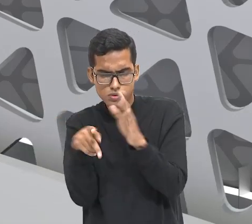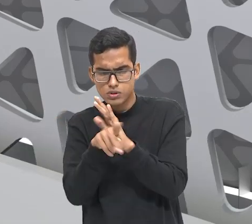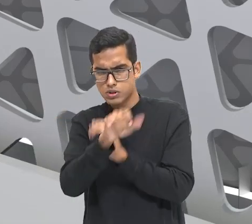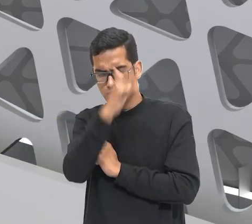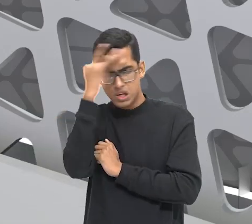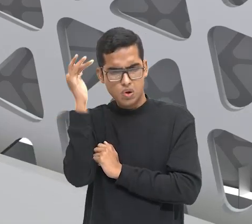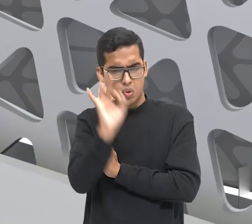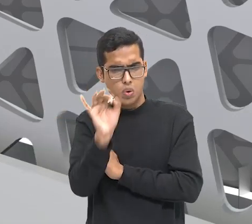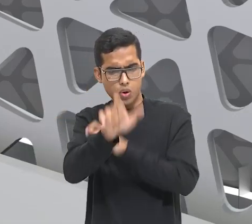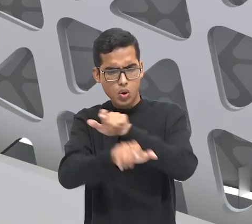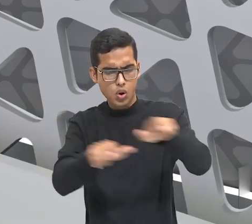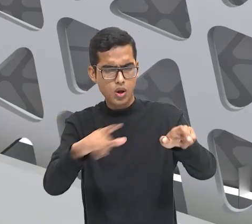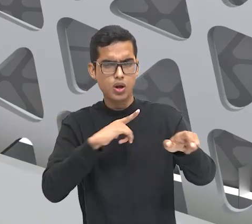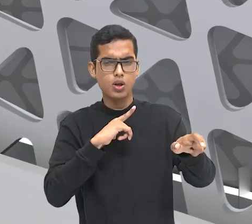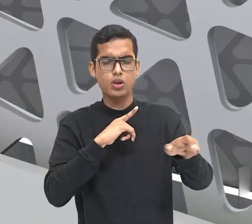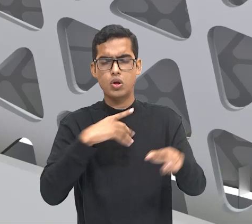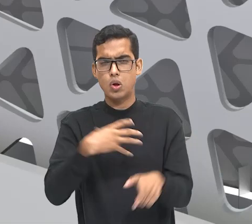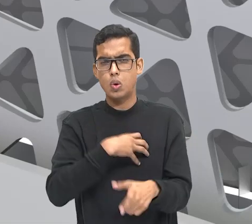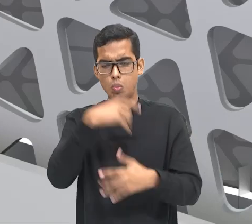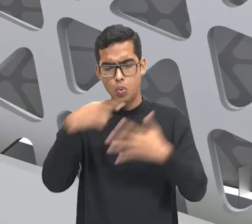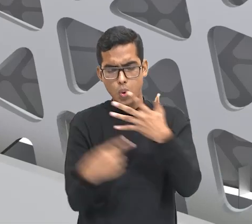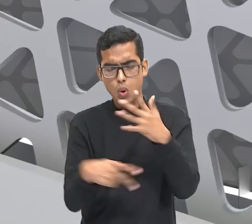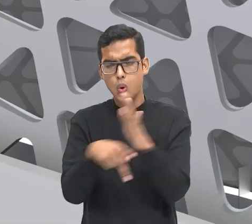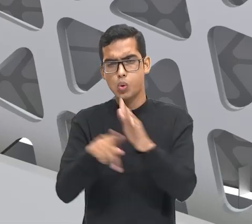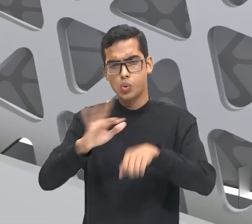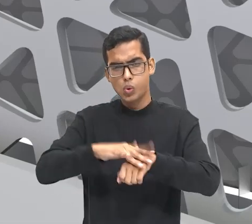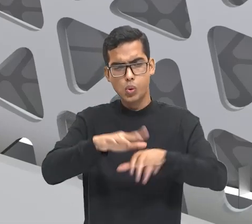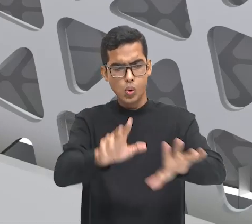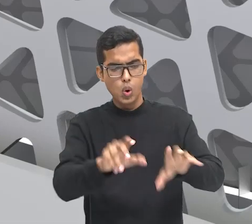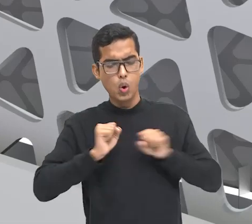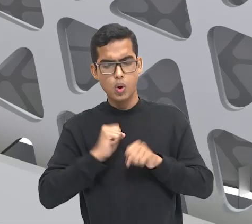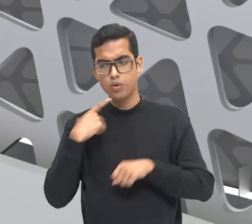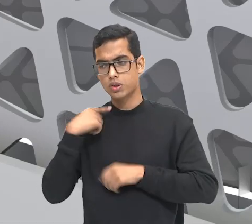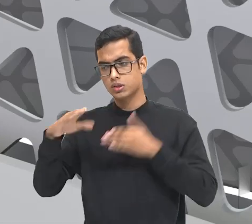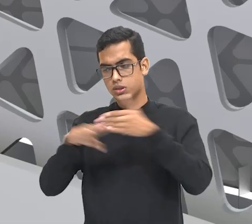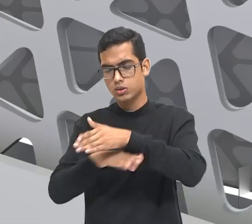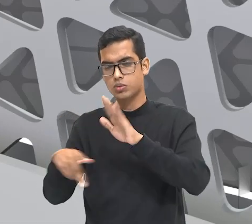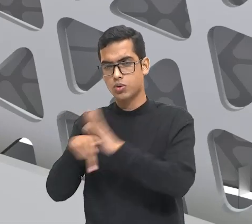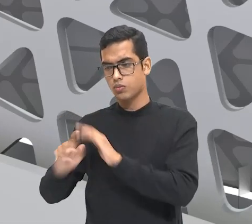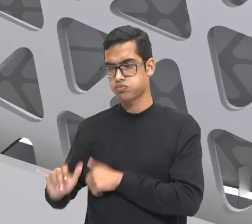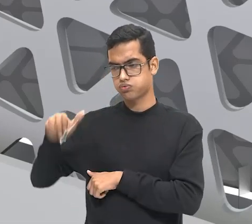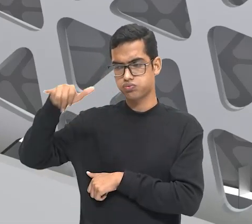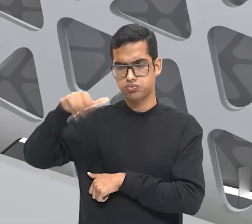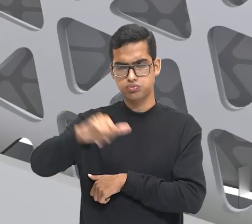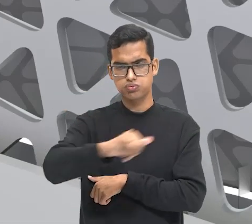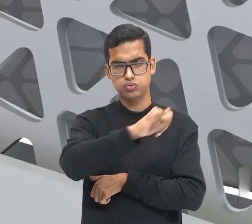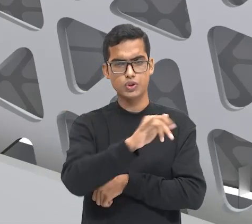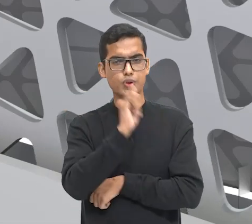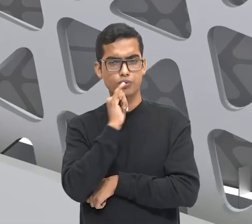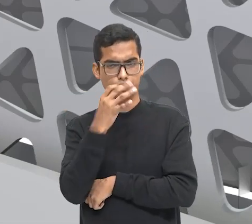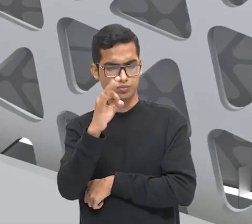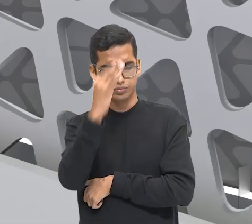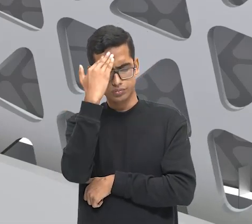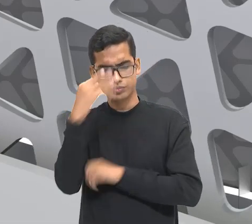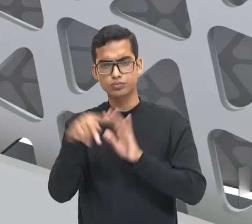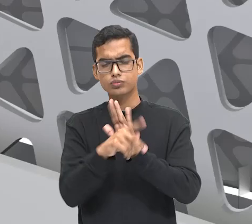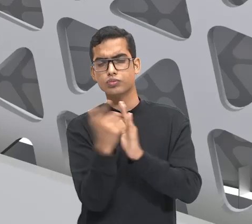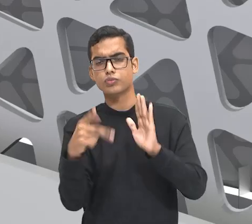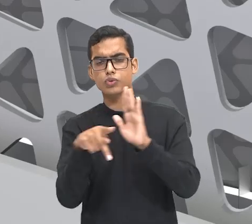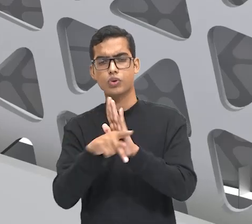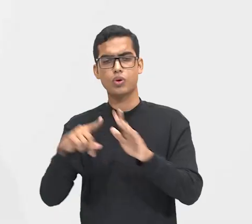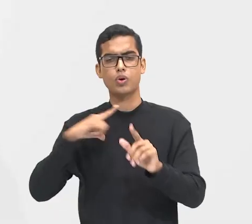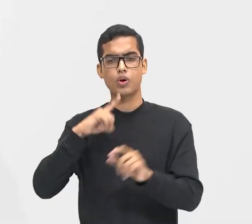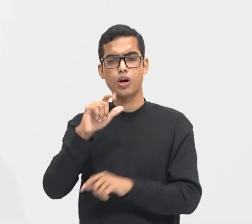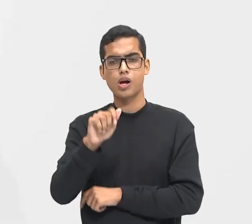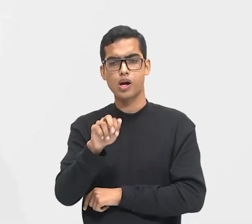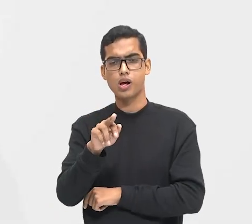tinha ninguém ali com algum sintoma, né, que fosse embarcar no avião, por exemplo. Certo? A gente vai ver também agora sobre os